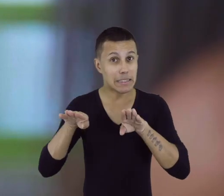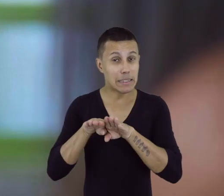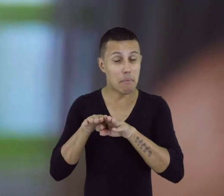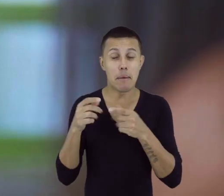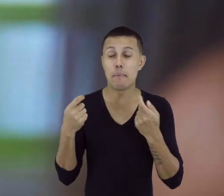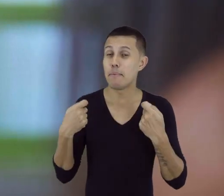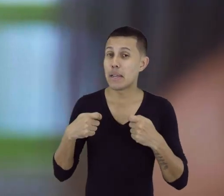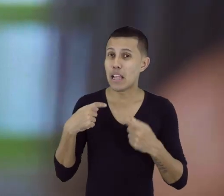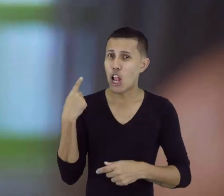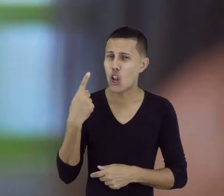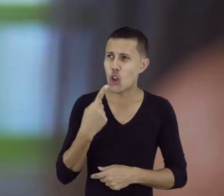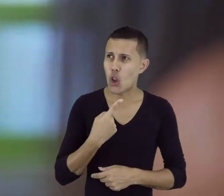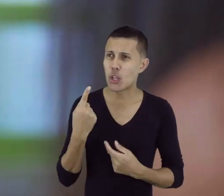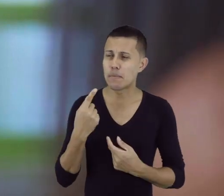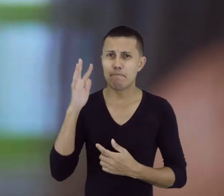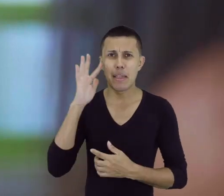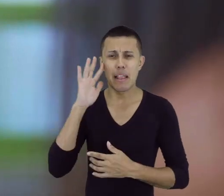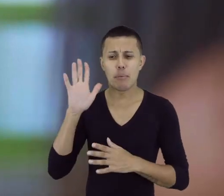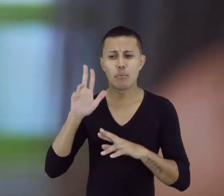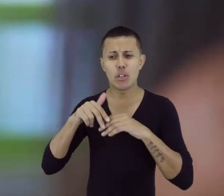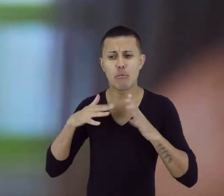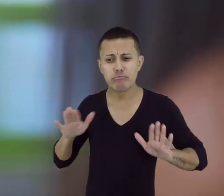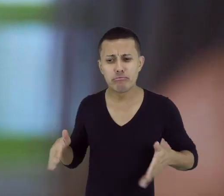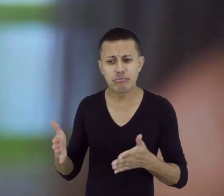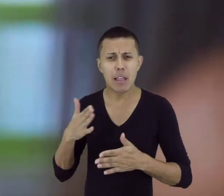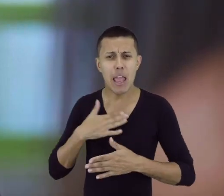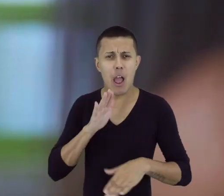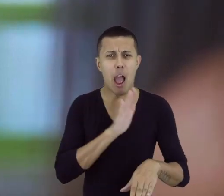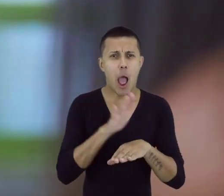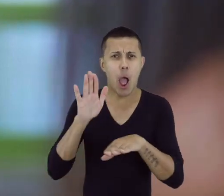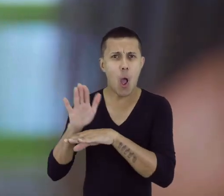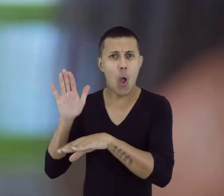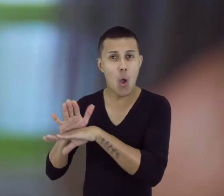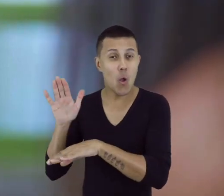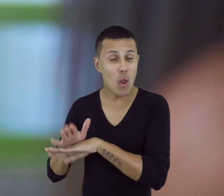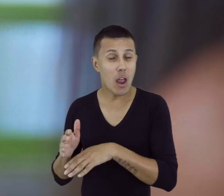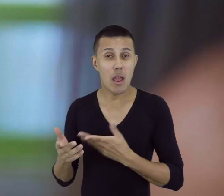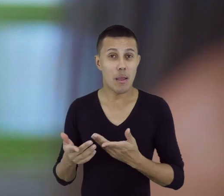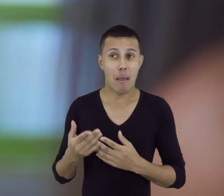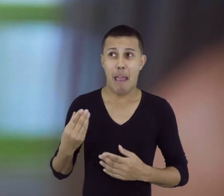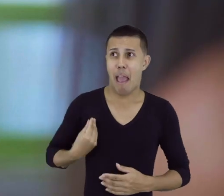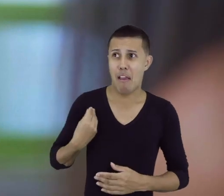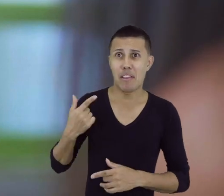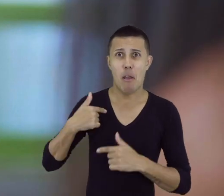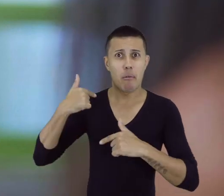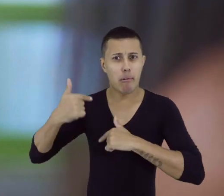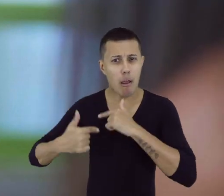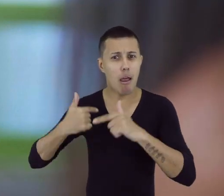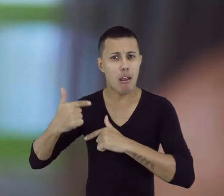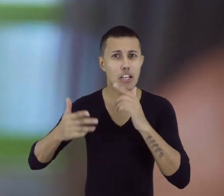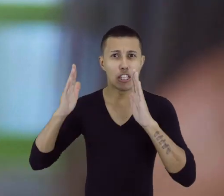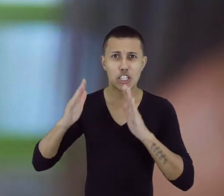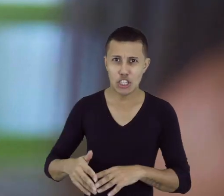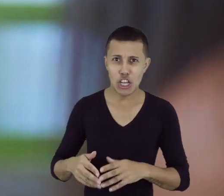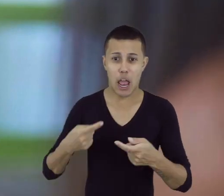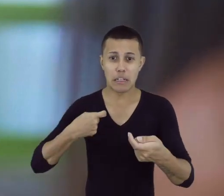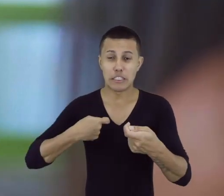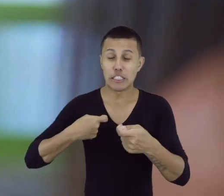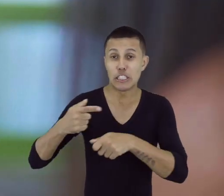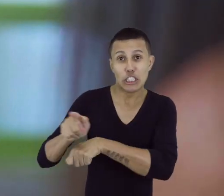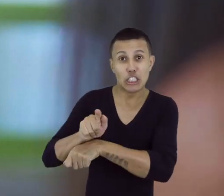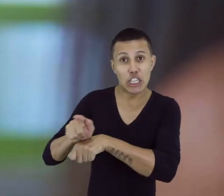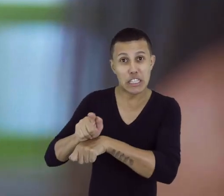precisa endereçar. Então, acho que isso me move, né, quanto mais eu conseguir ajudar. E eu digo que a vida inteira eu trabalhei, isso aí falando já de